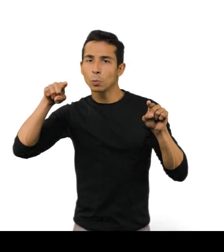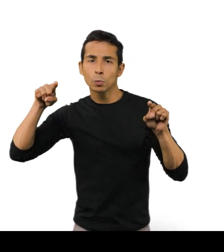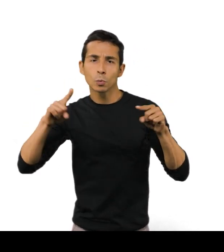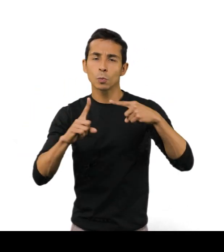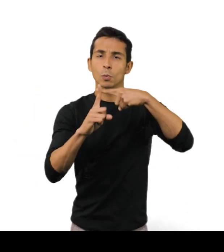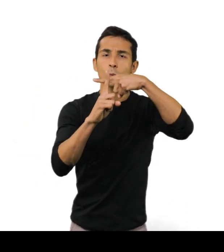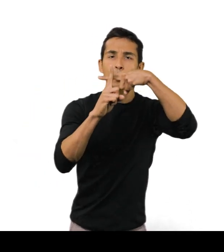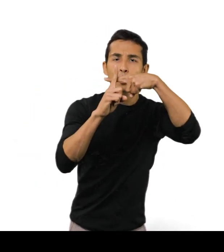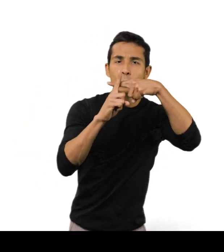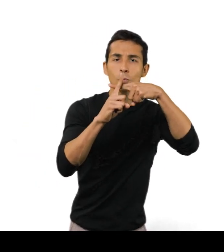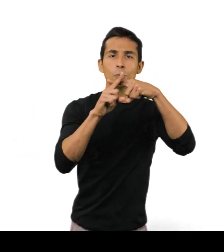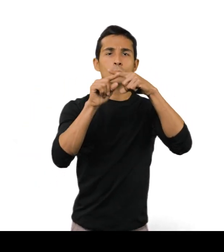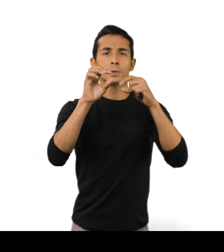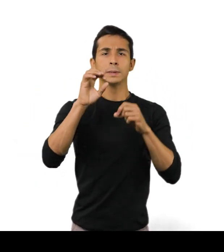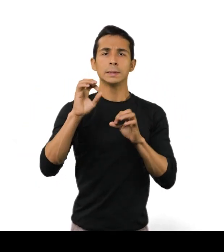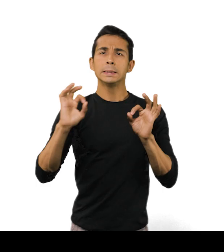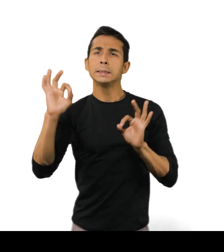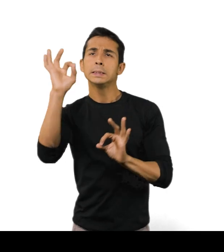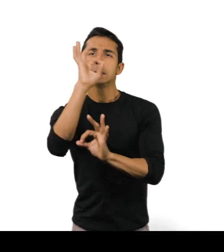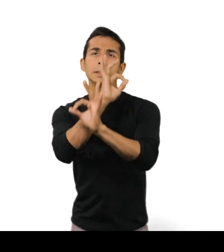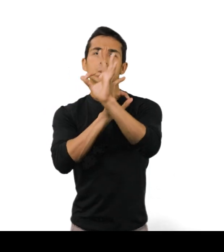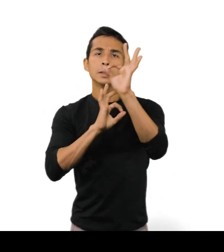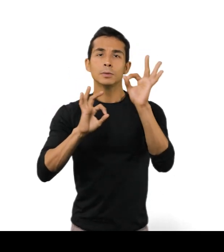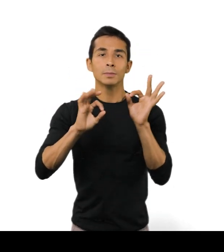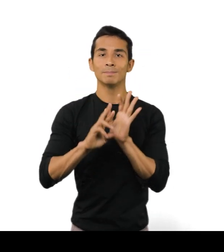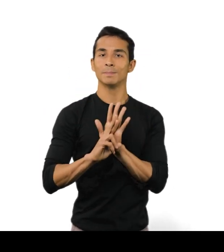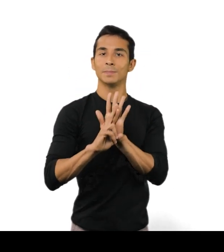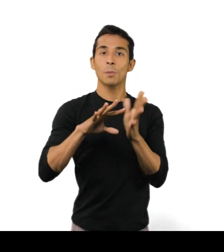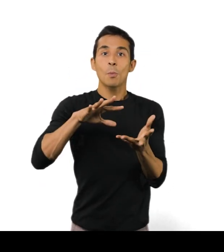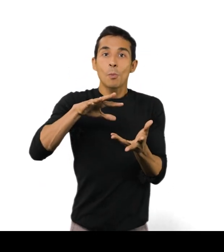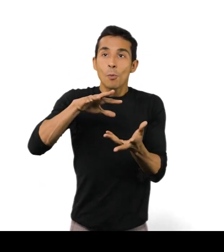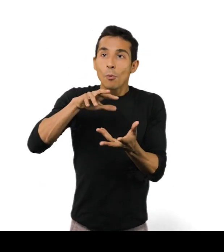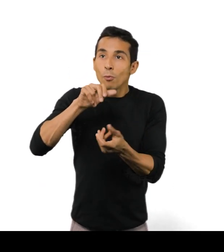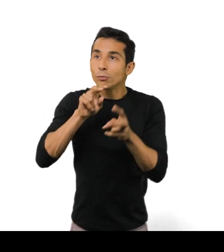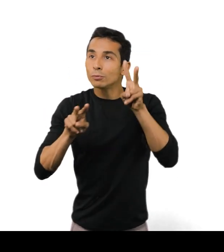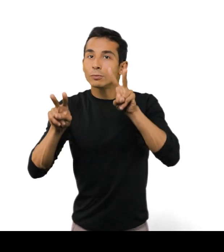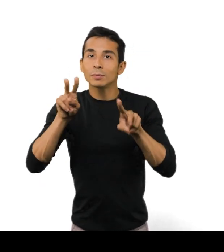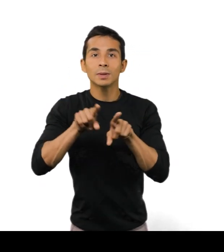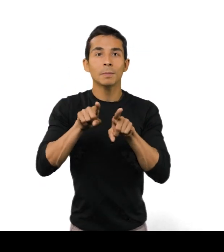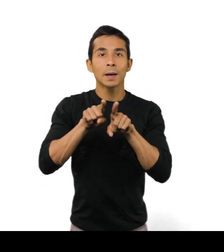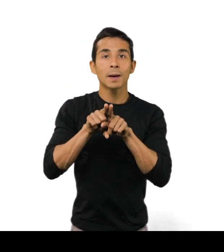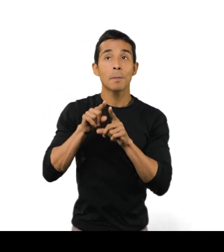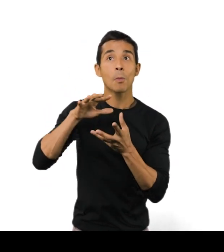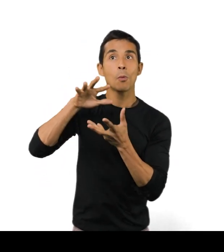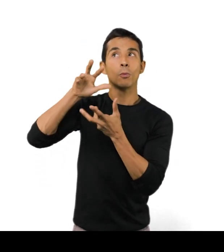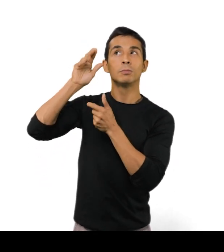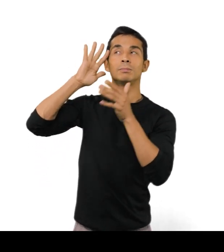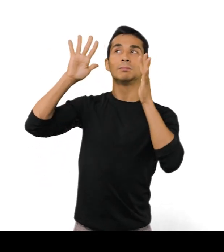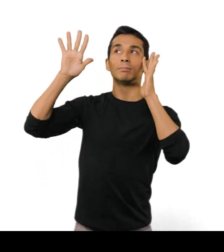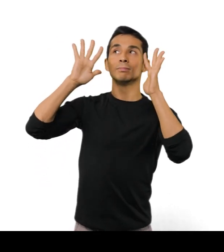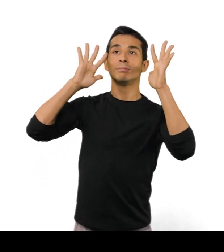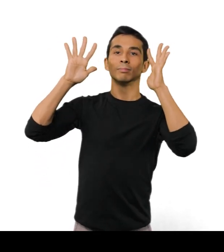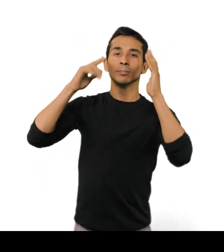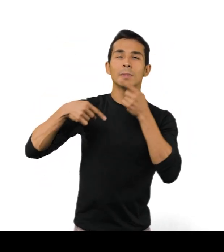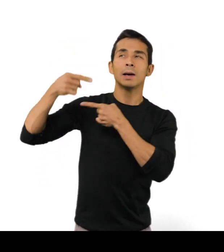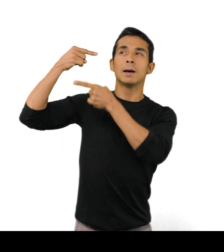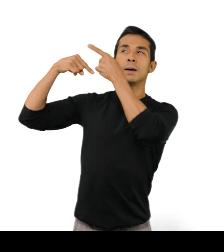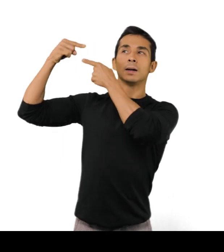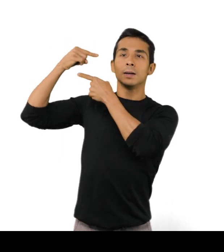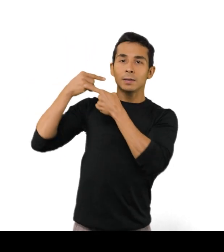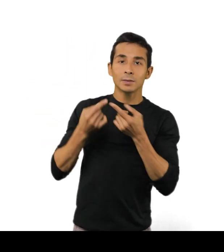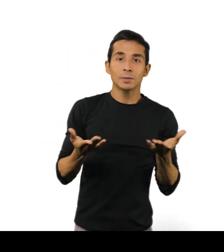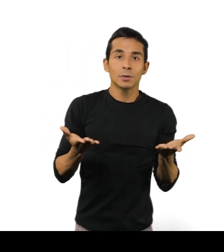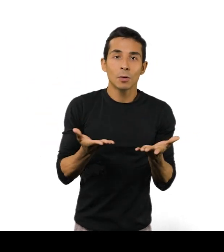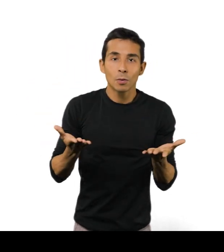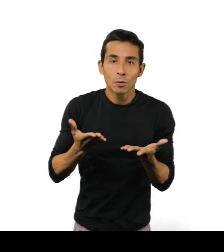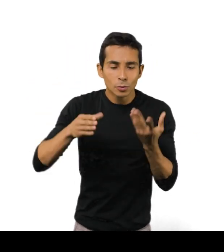as cruzes e os círculos, que remetem tanto ao mundo visível quanto ao invisível, ancestral e